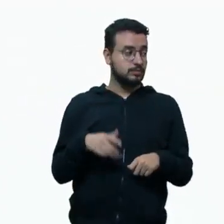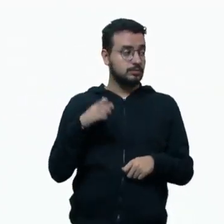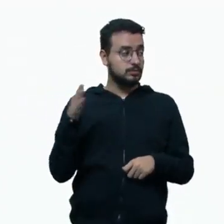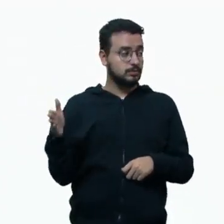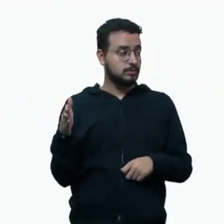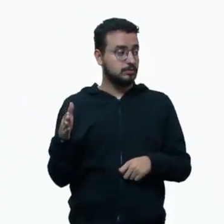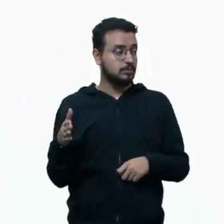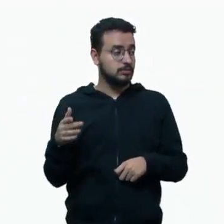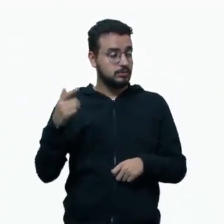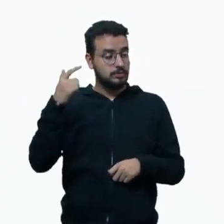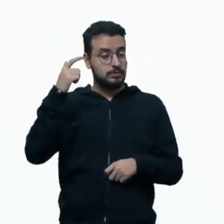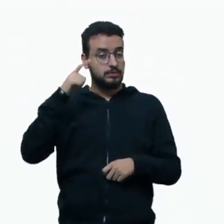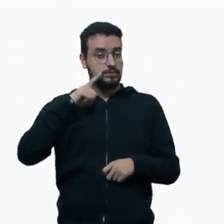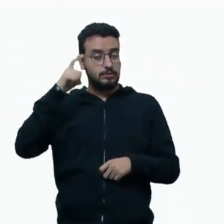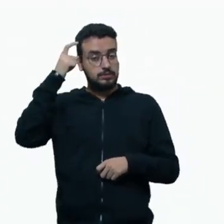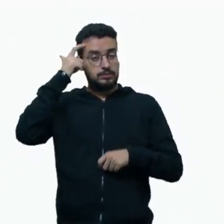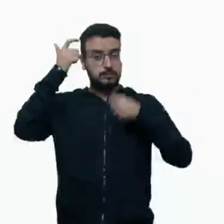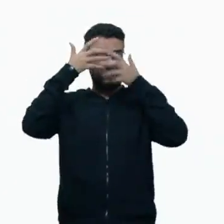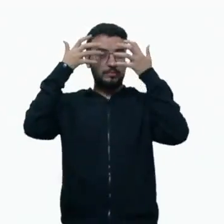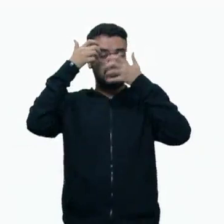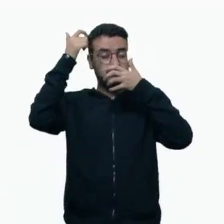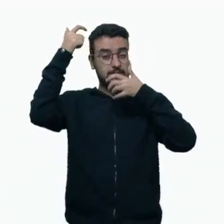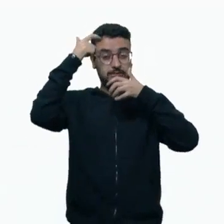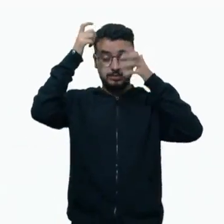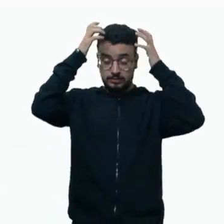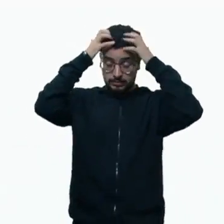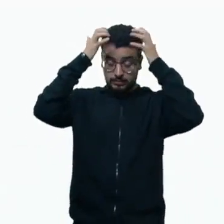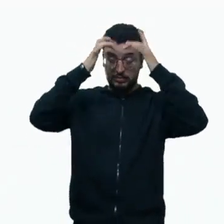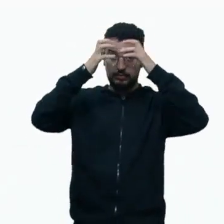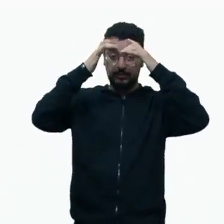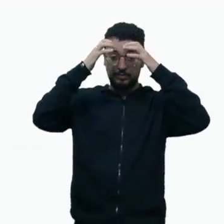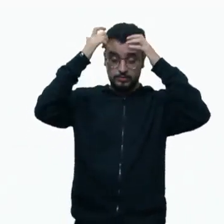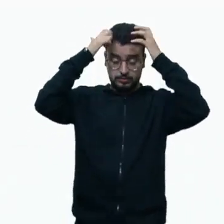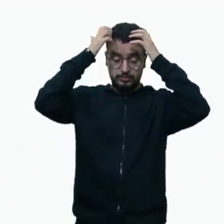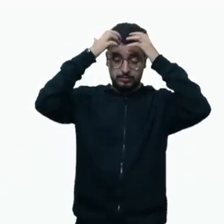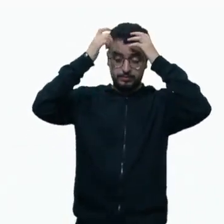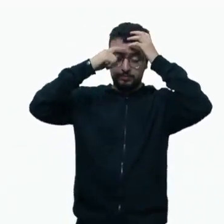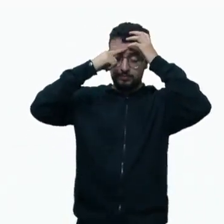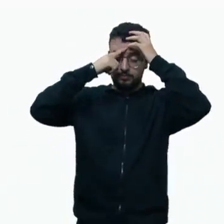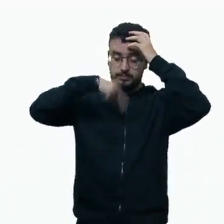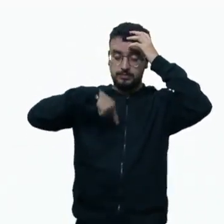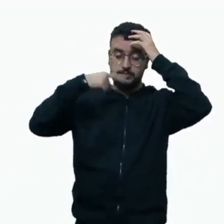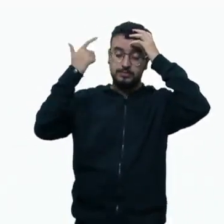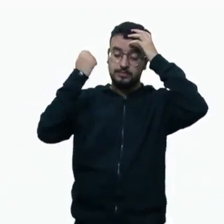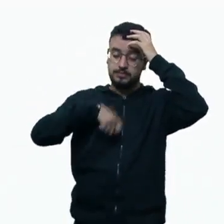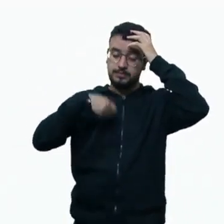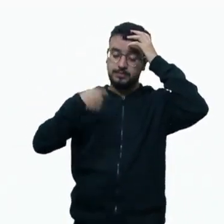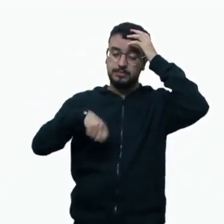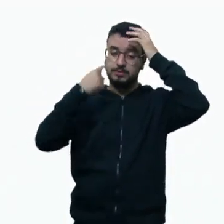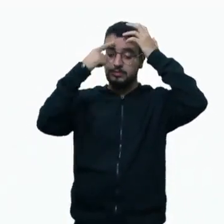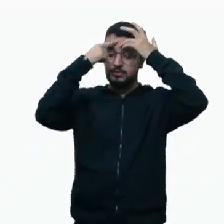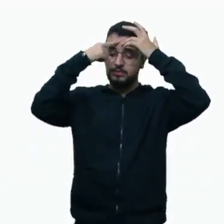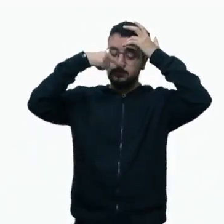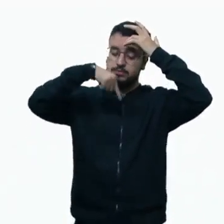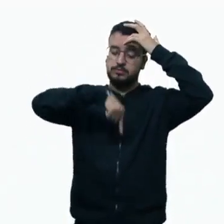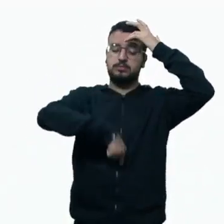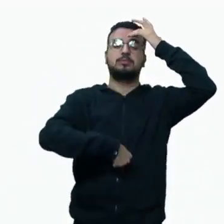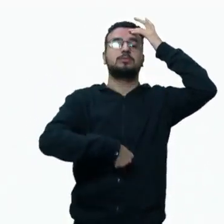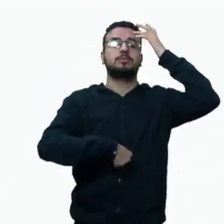que o meu sistema nervoso está aqui em cima, no meu cérebro, no meu encéfalo, eu preciso que cheguem informações lá embaixo, lá no meu